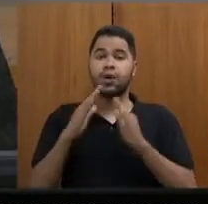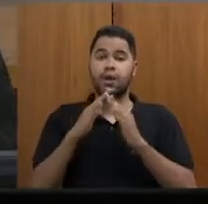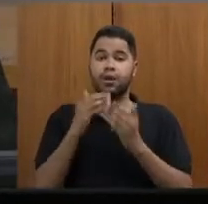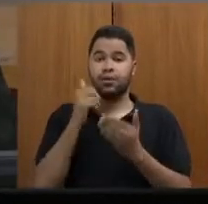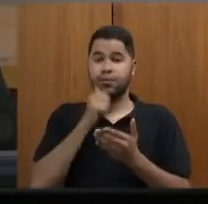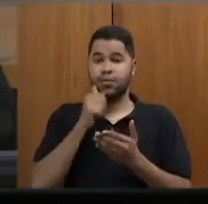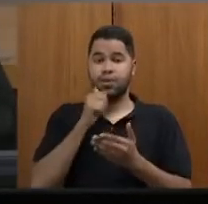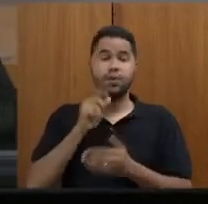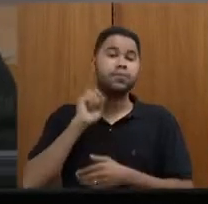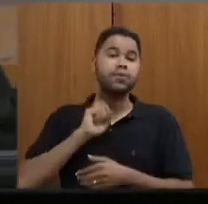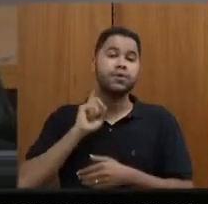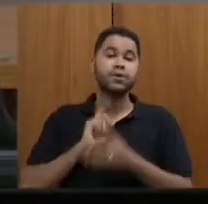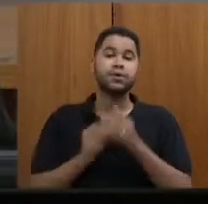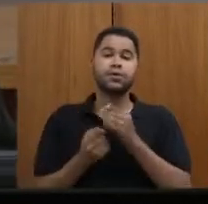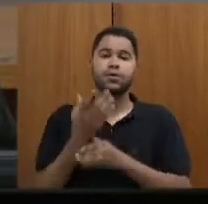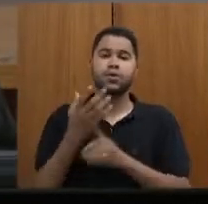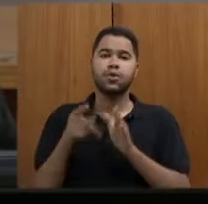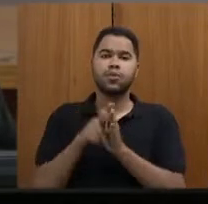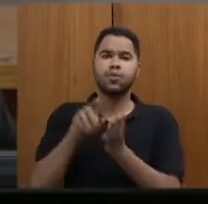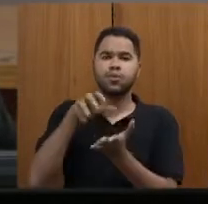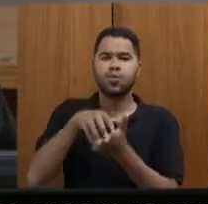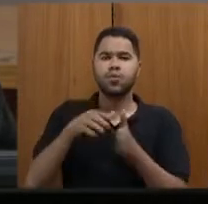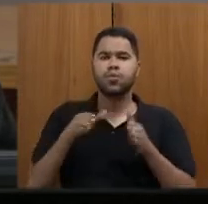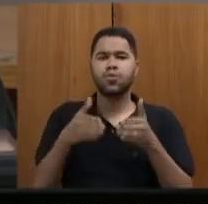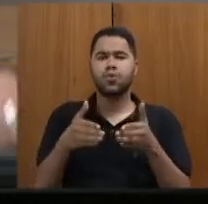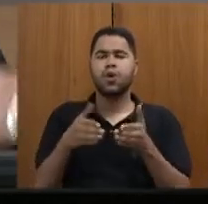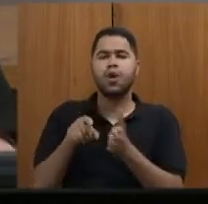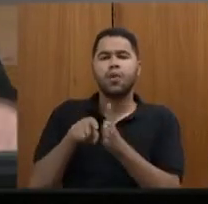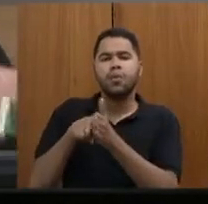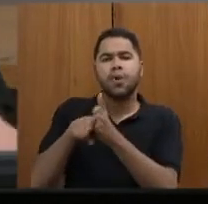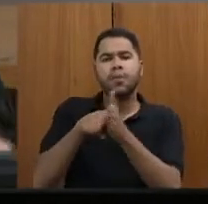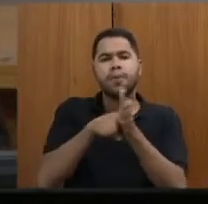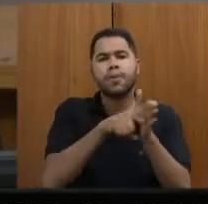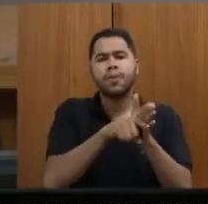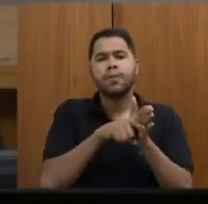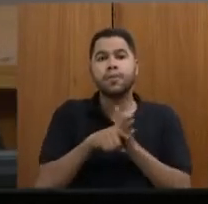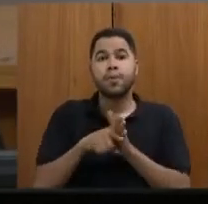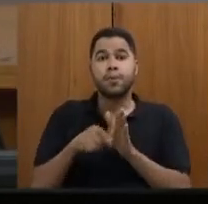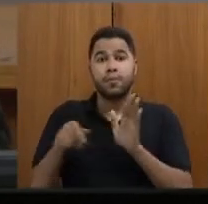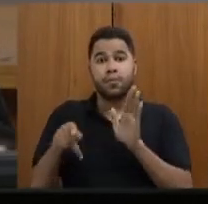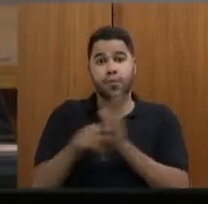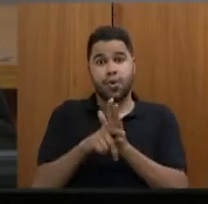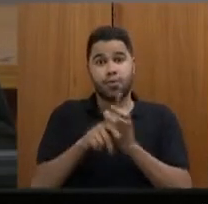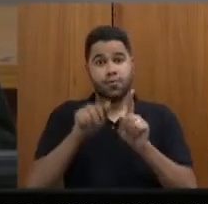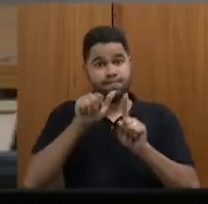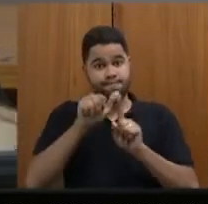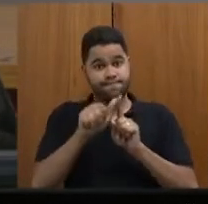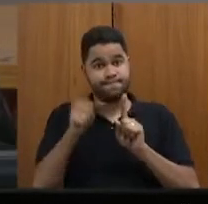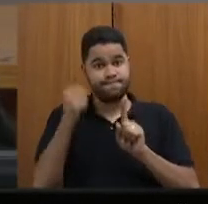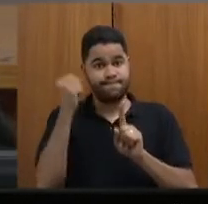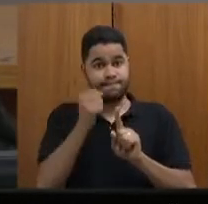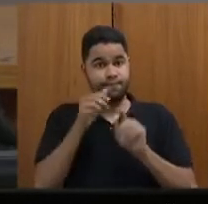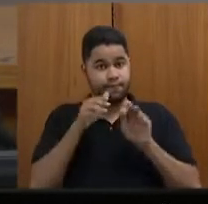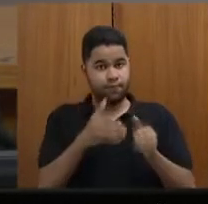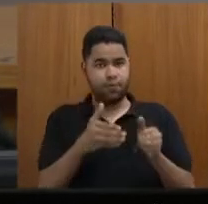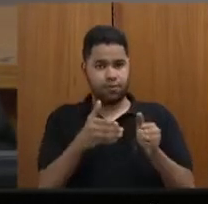O governo também criou um núcleo especializado de investigação de feminicídios.